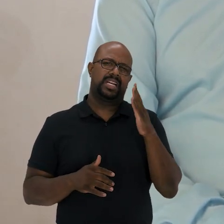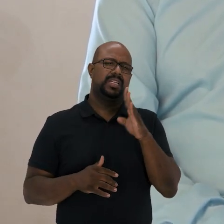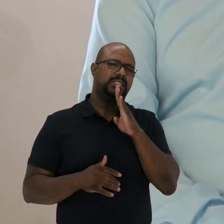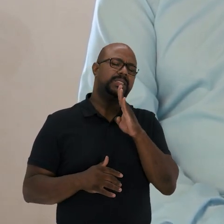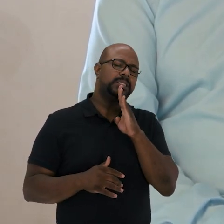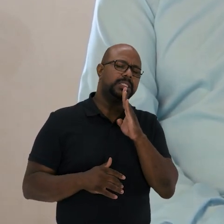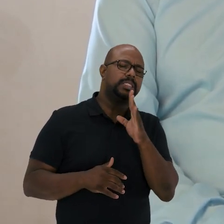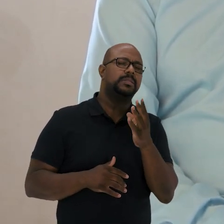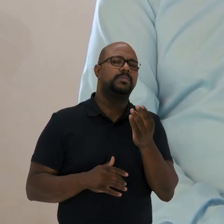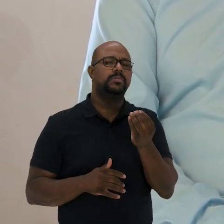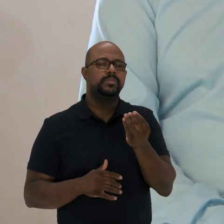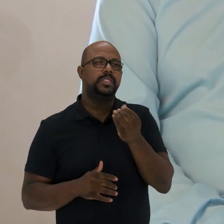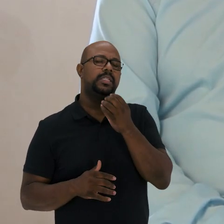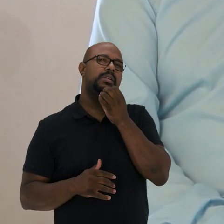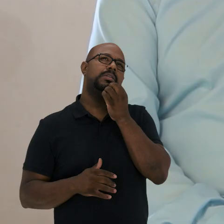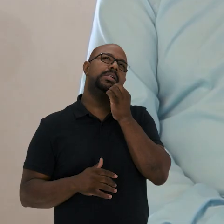era um conhecido assim,